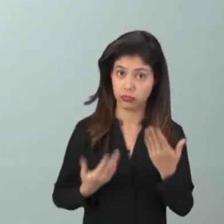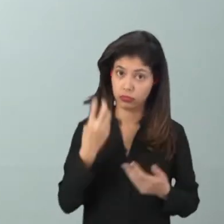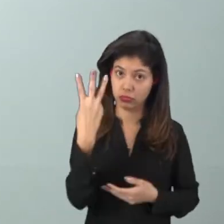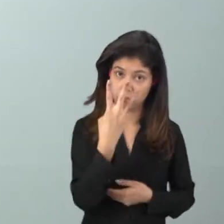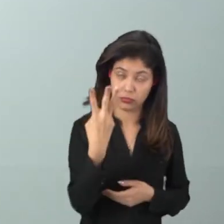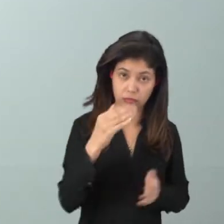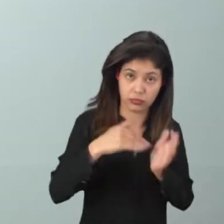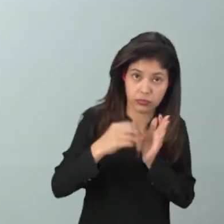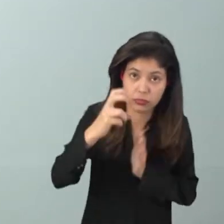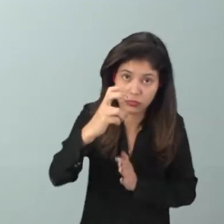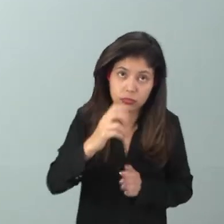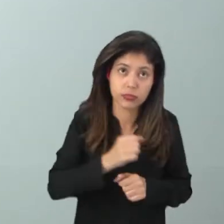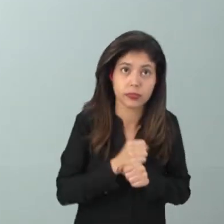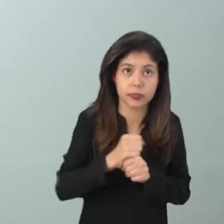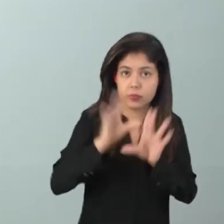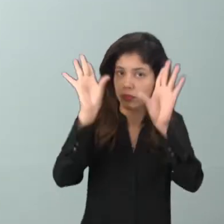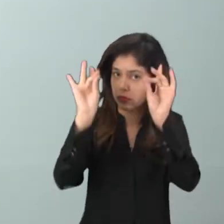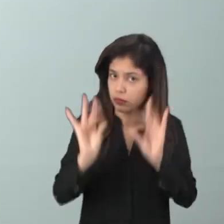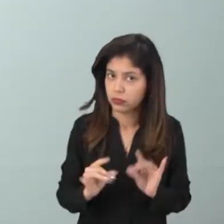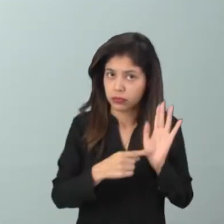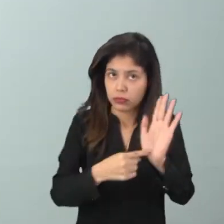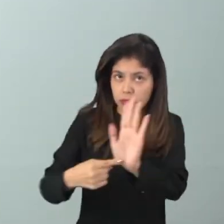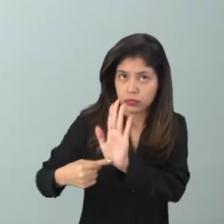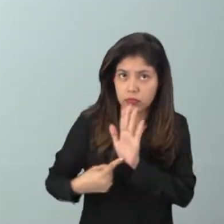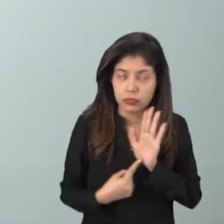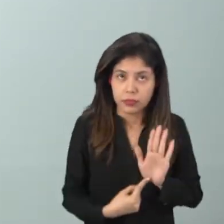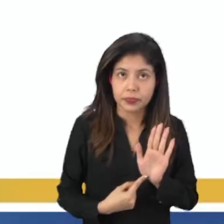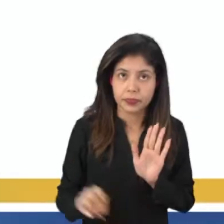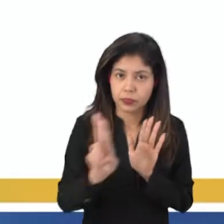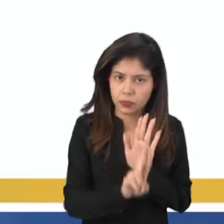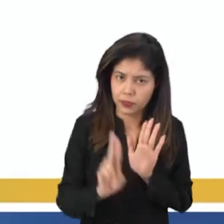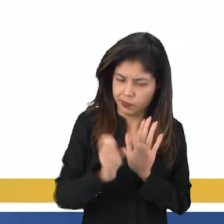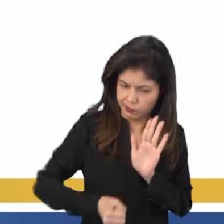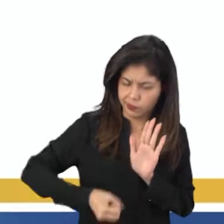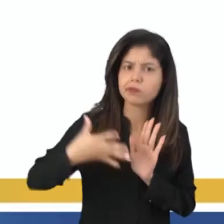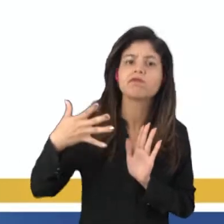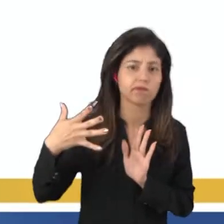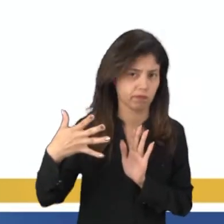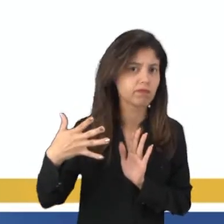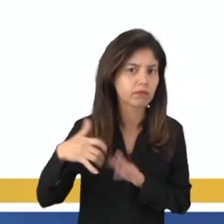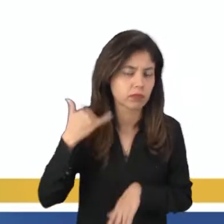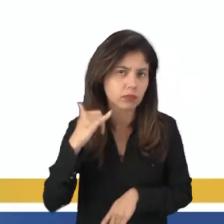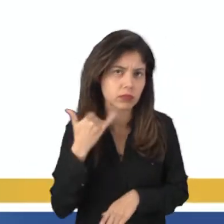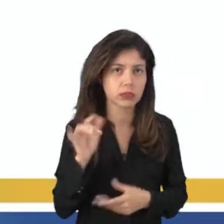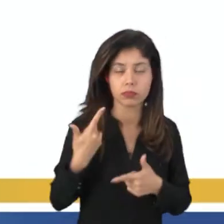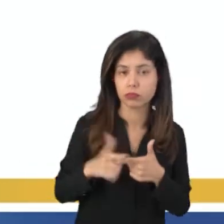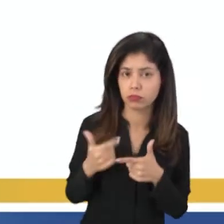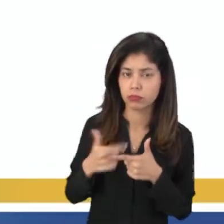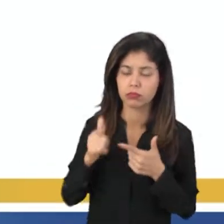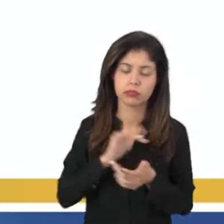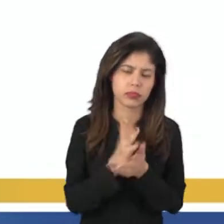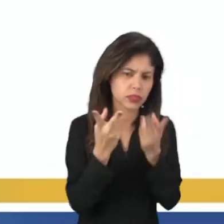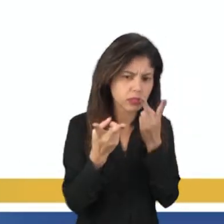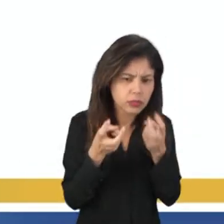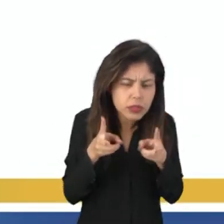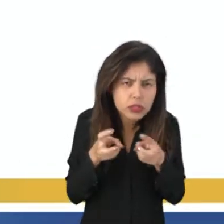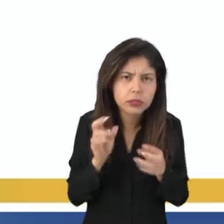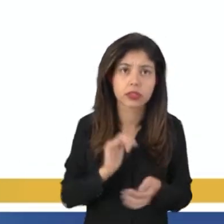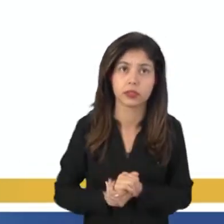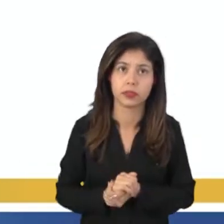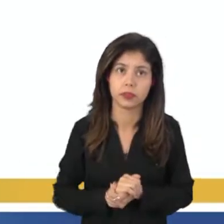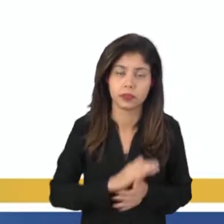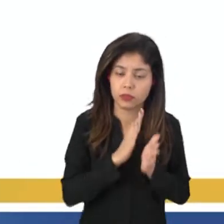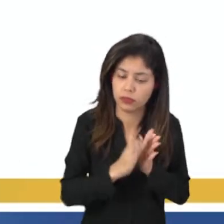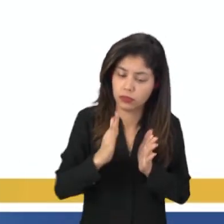3 a 5 anos, olha os detalhes, mostrando o quanto o uso excessivo pode trazer danos que são perceptíveis à medida em